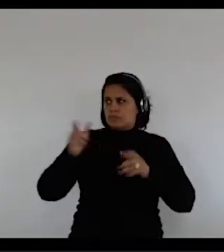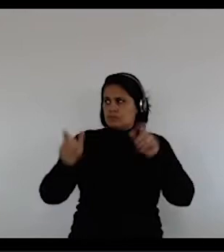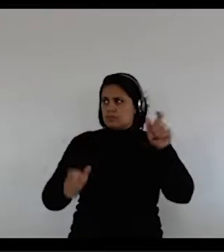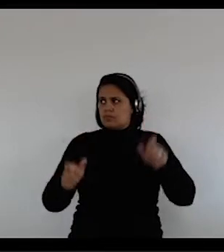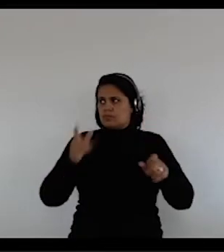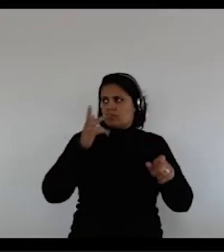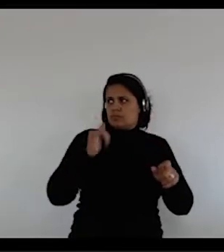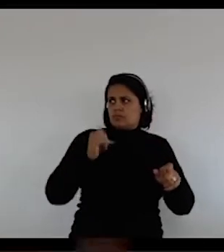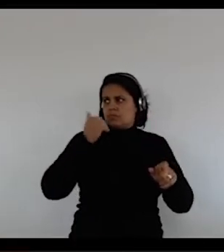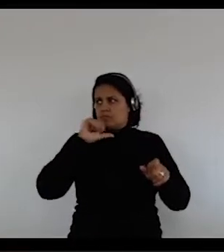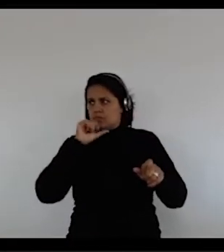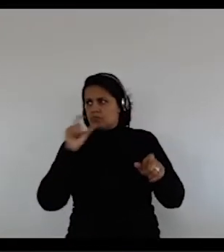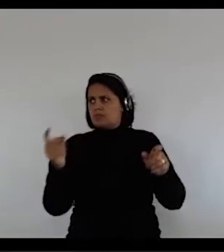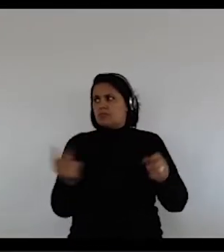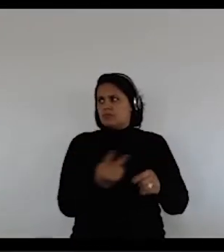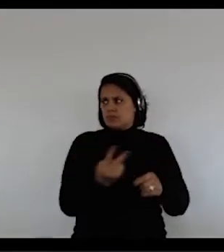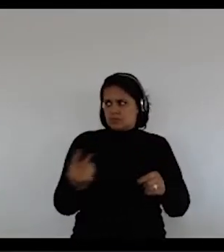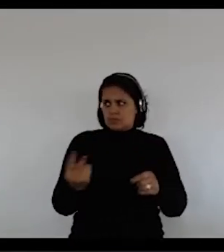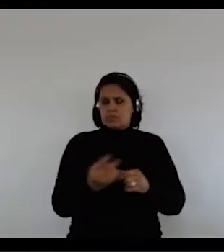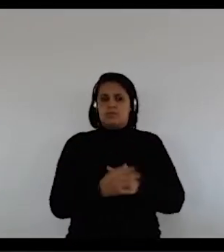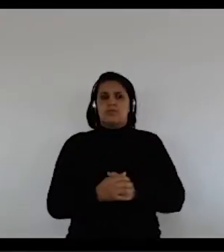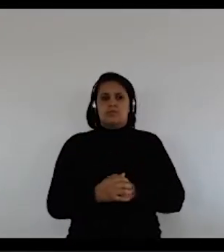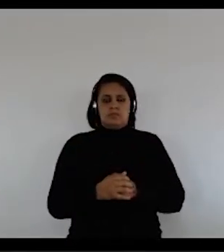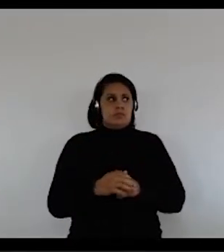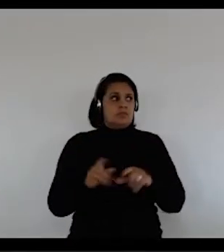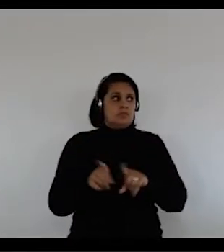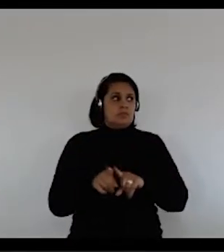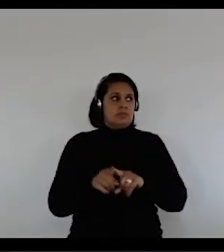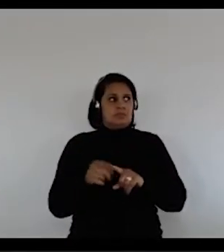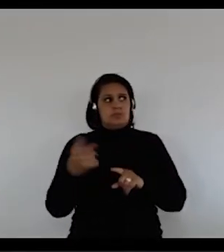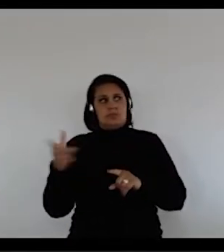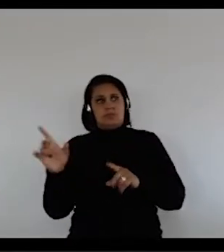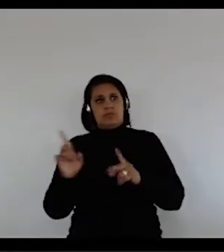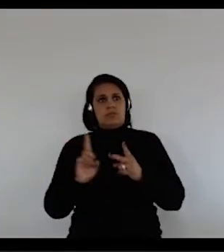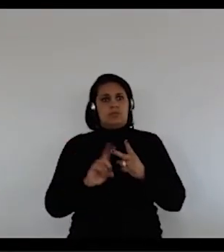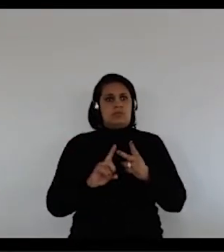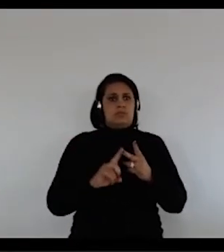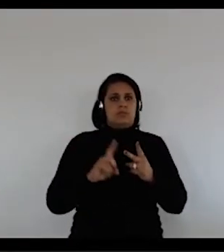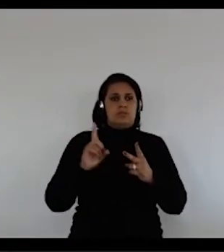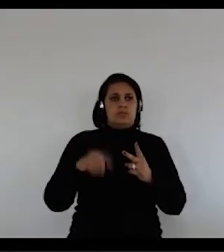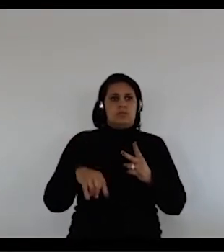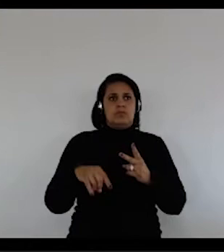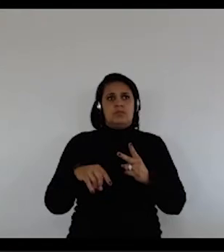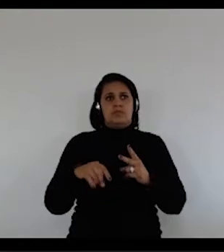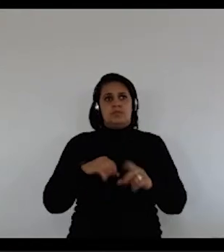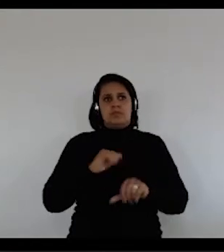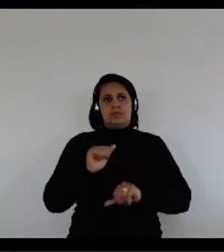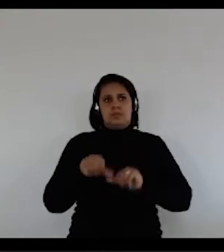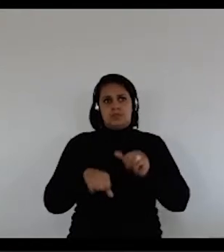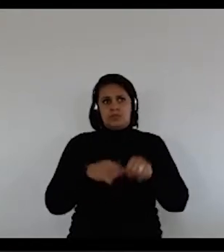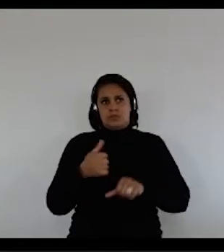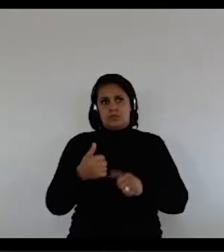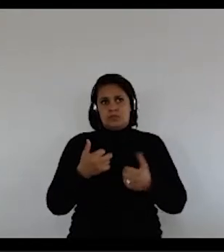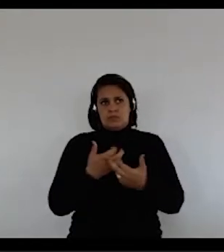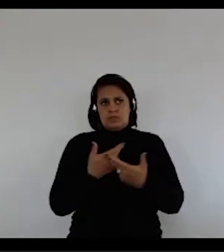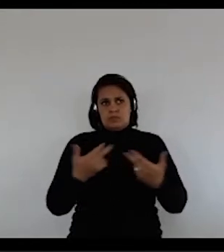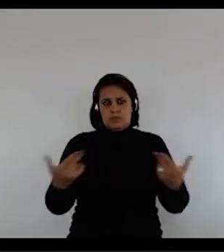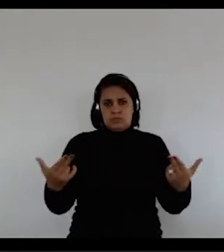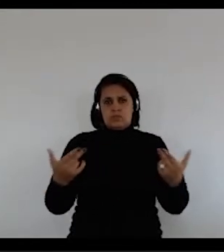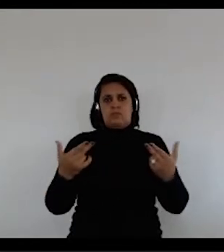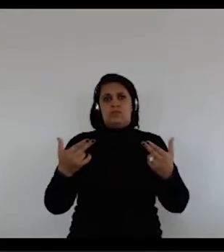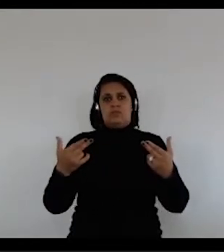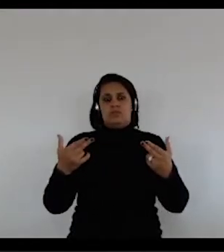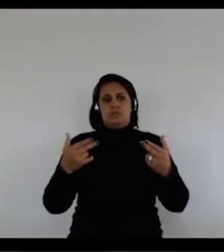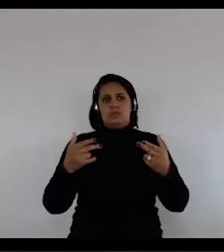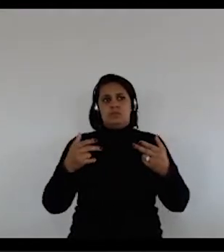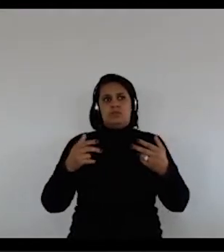progenitores. Também a outra finalidade é a mudança nas condições, nas